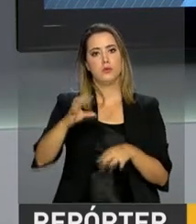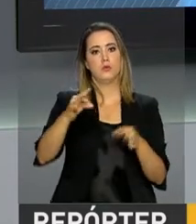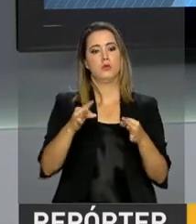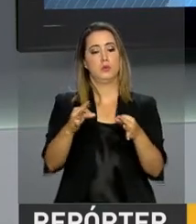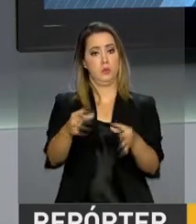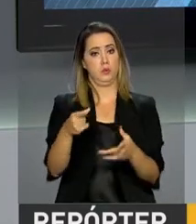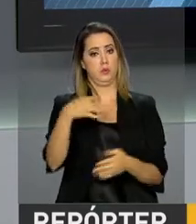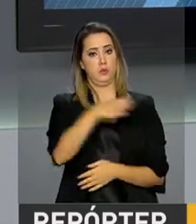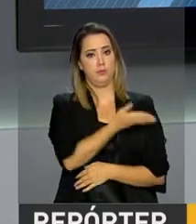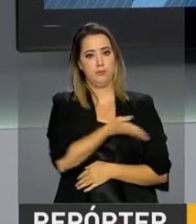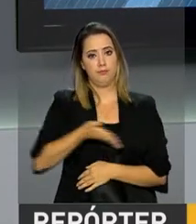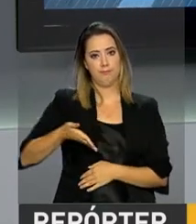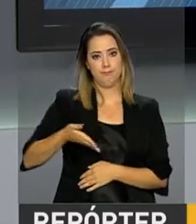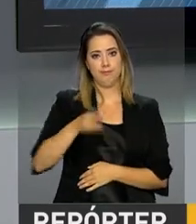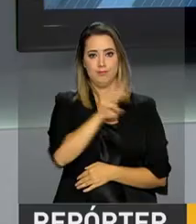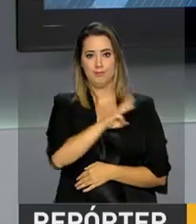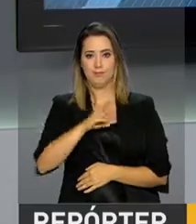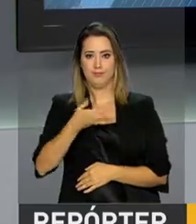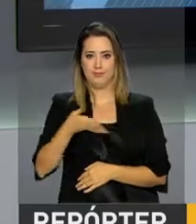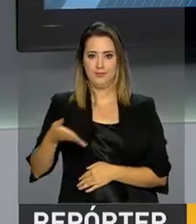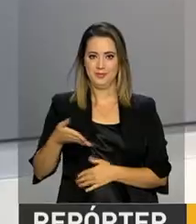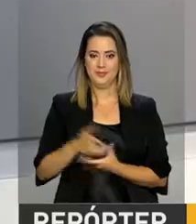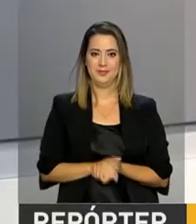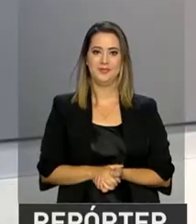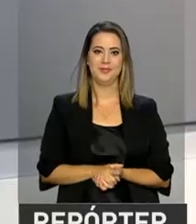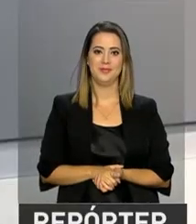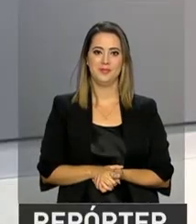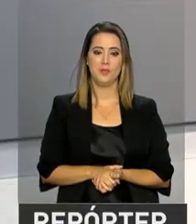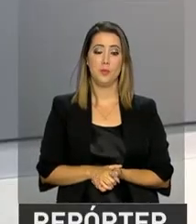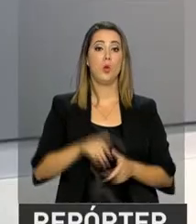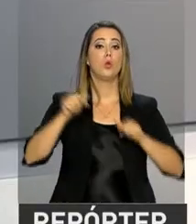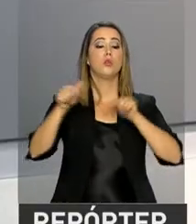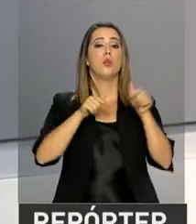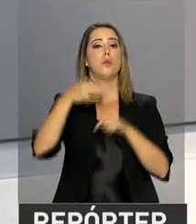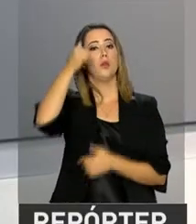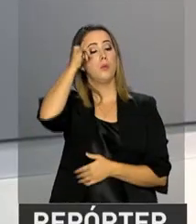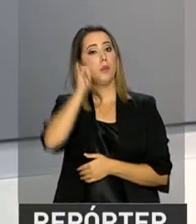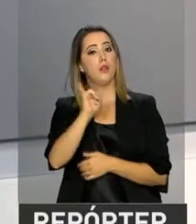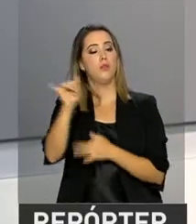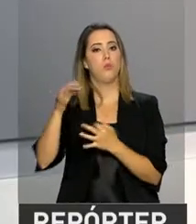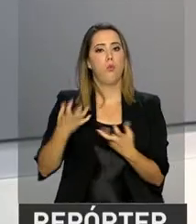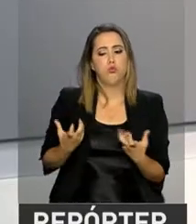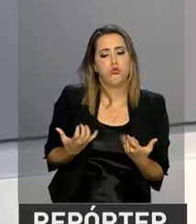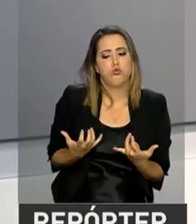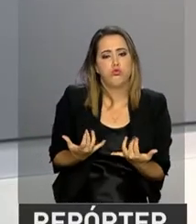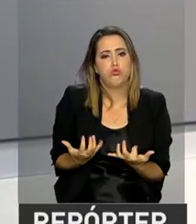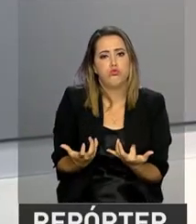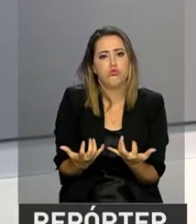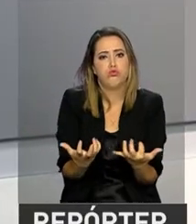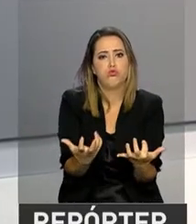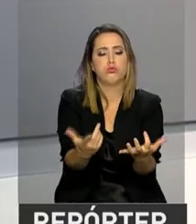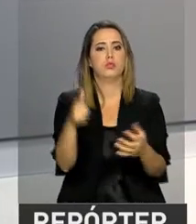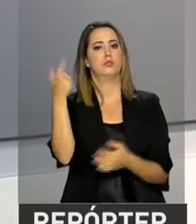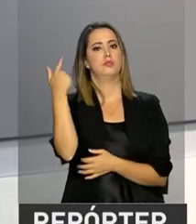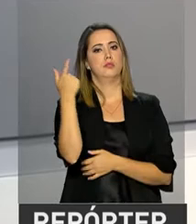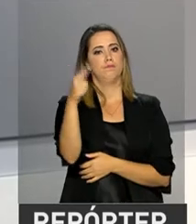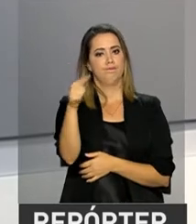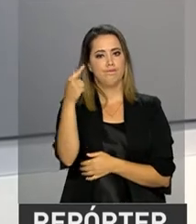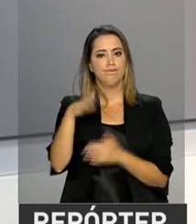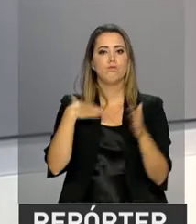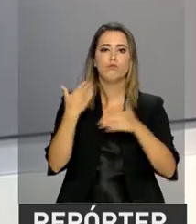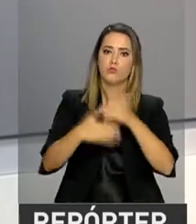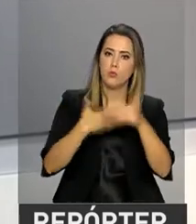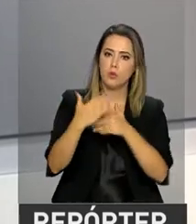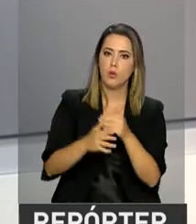está disponível na página do evento na internet. As ações de combate aos incêndios no Parque Nacional da Chapada dos Veadeiros, em